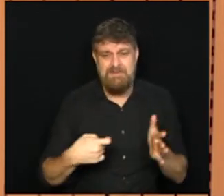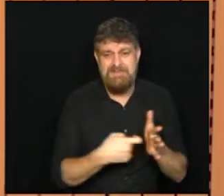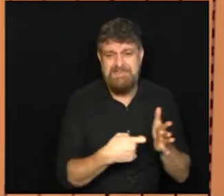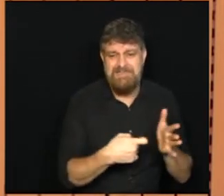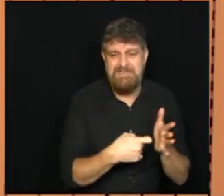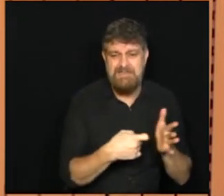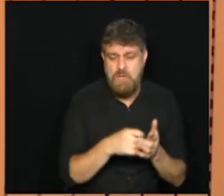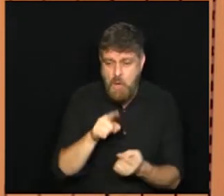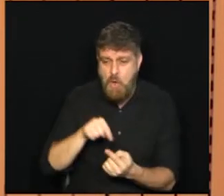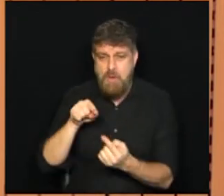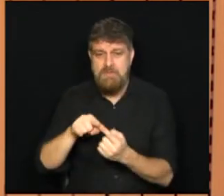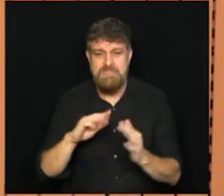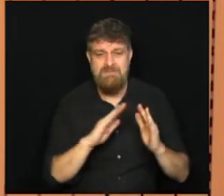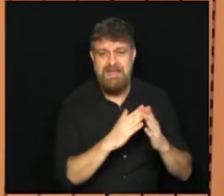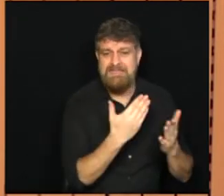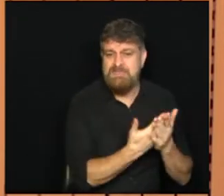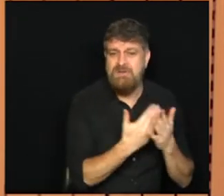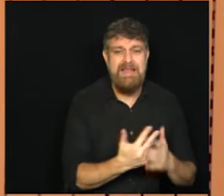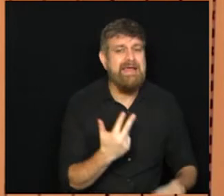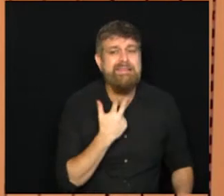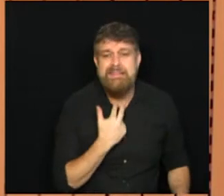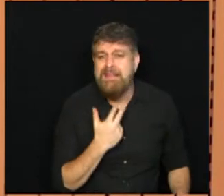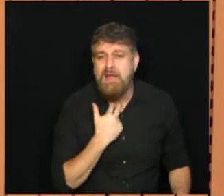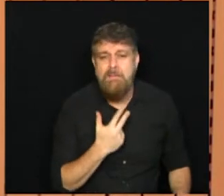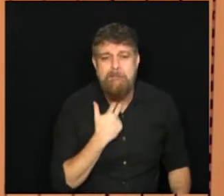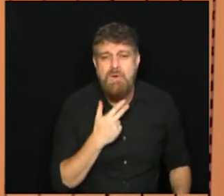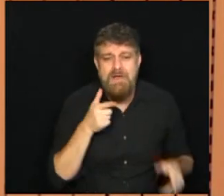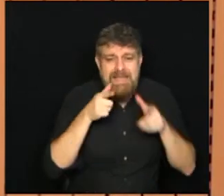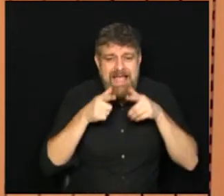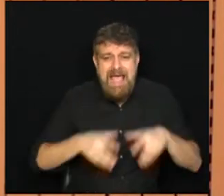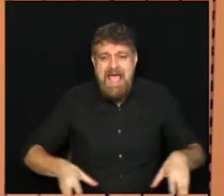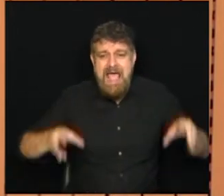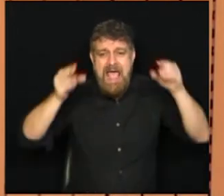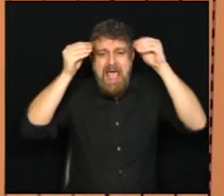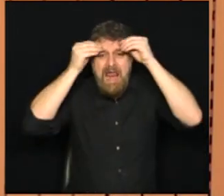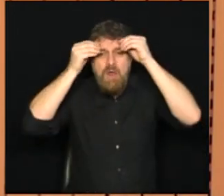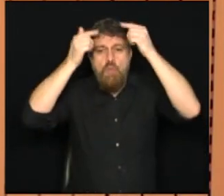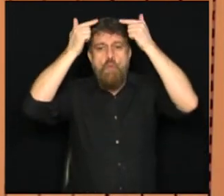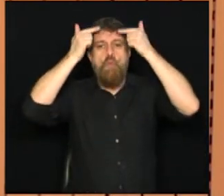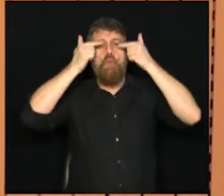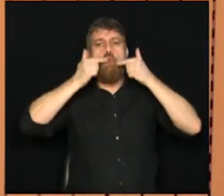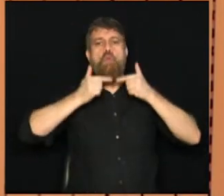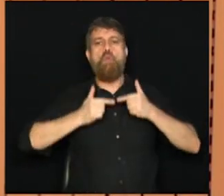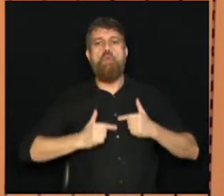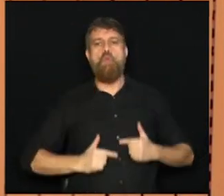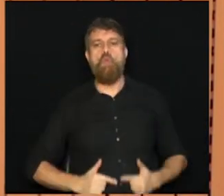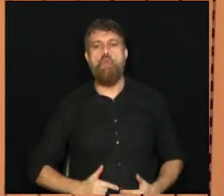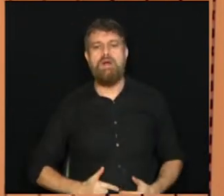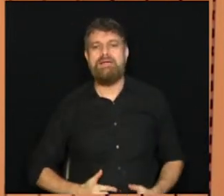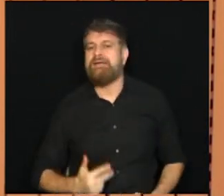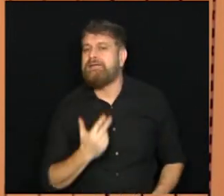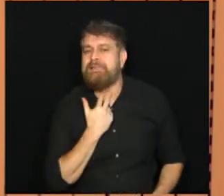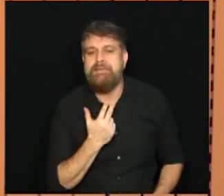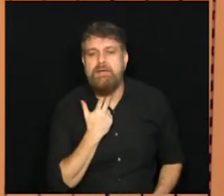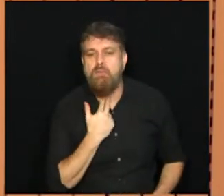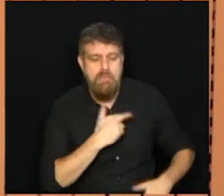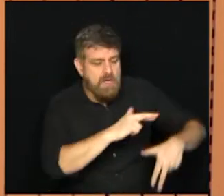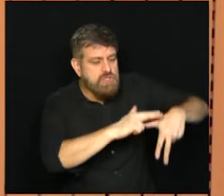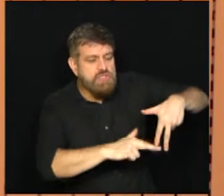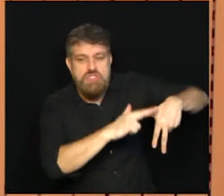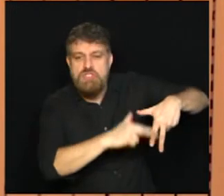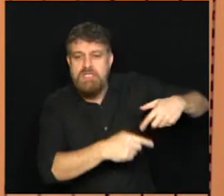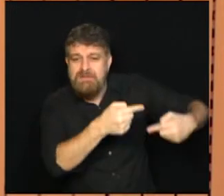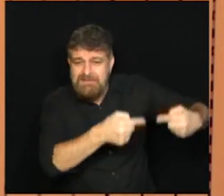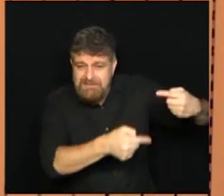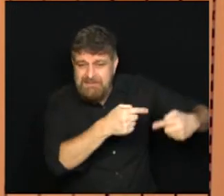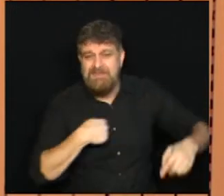justamente para que as escolas não tenham a linguagem neutra, né, que elas não falem sobre isso, e a gente sabe que é mais